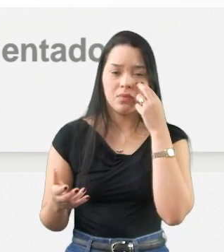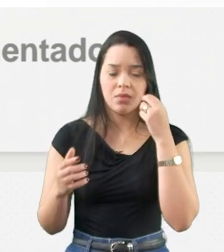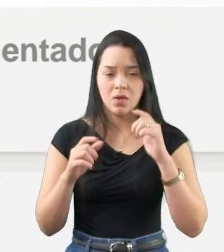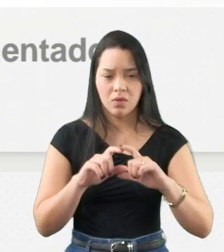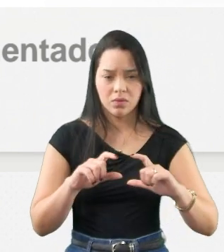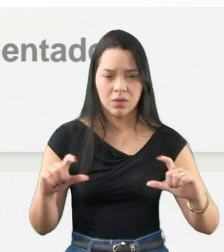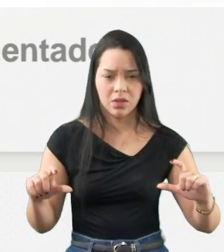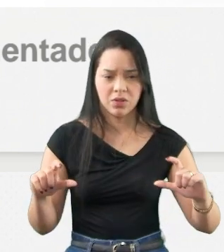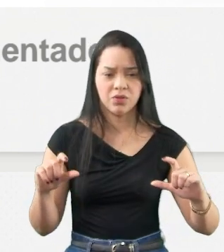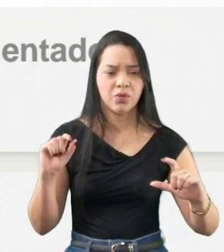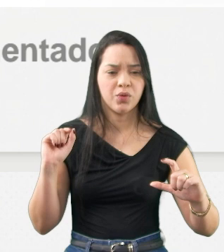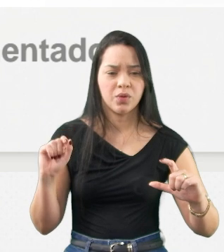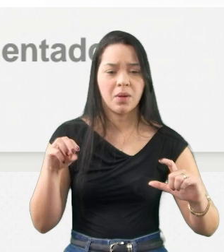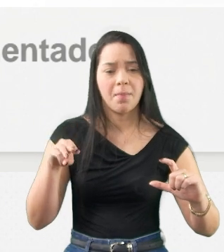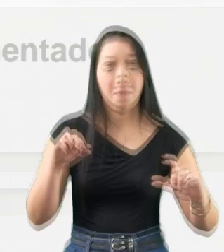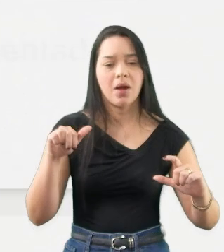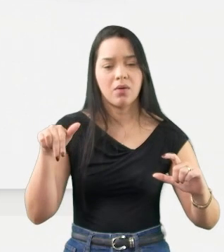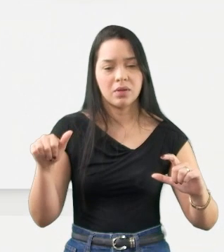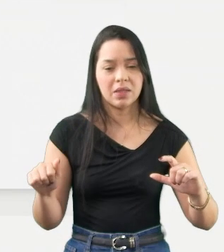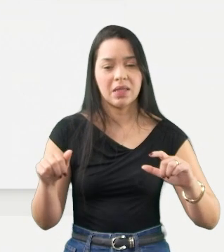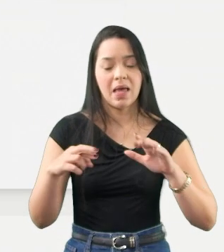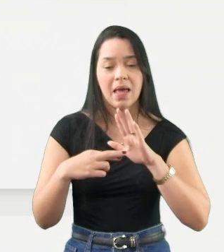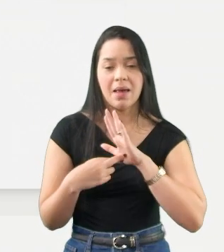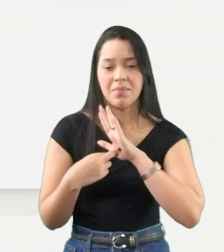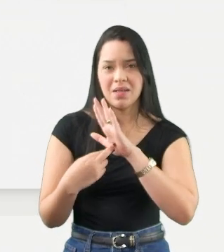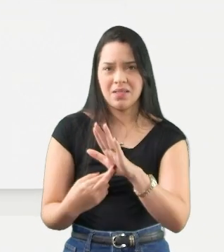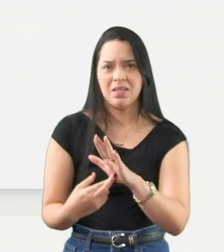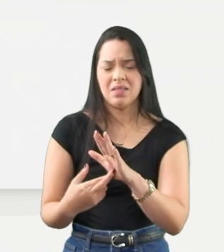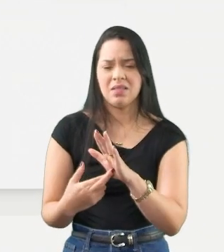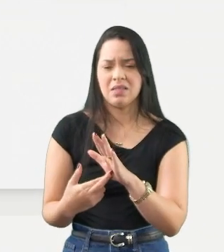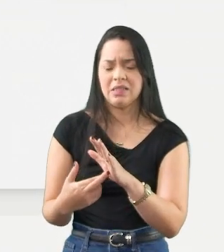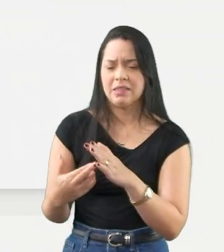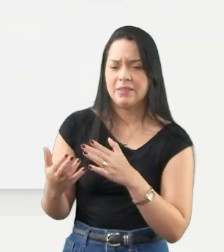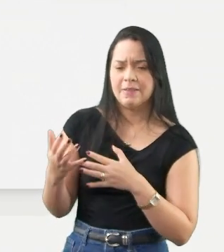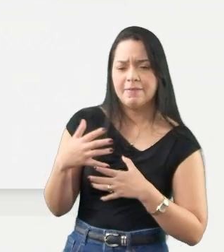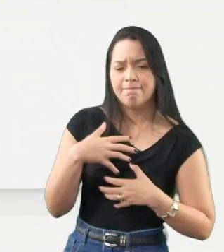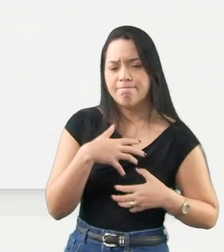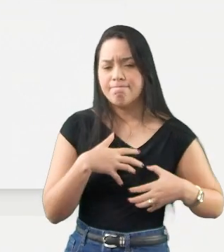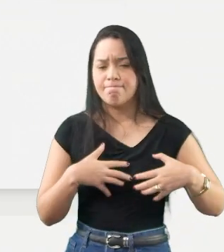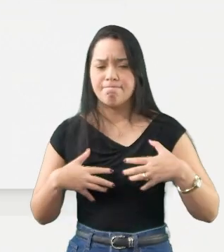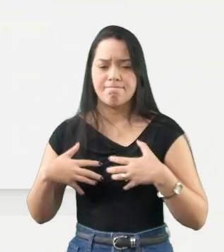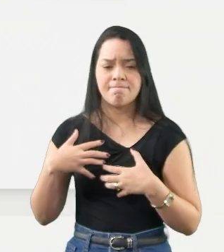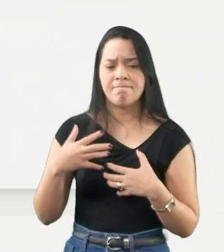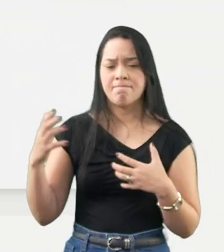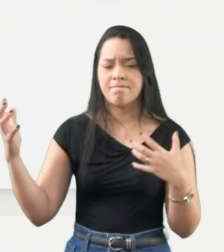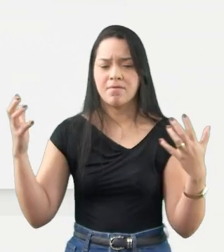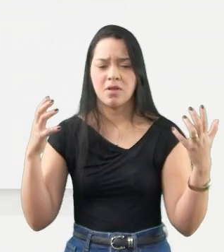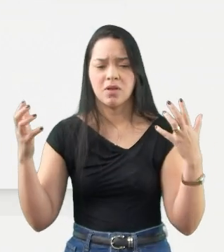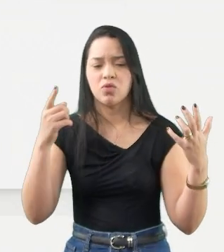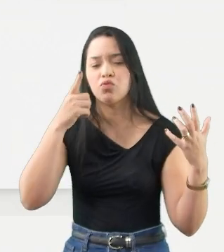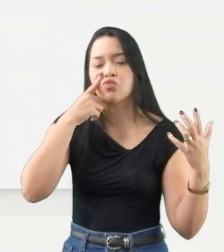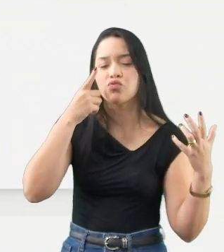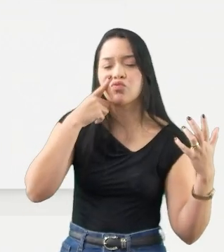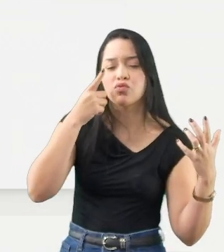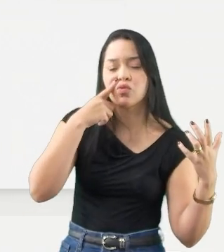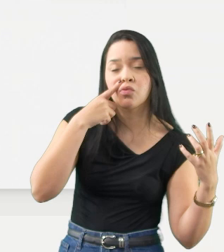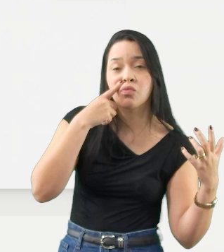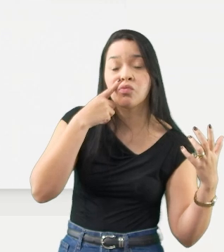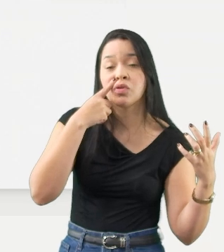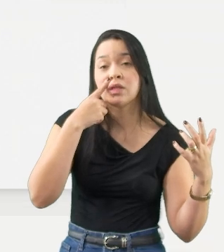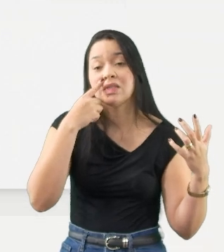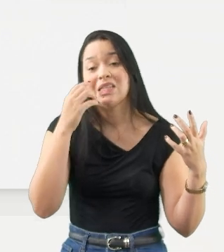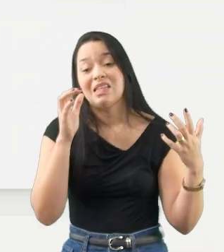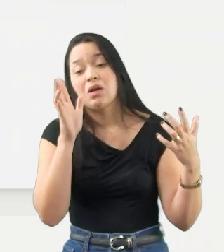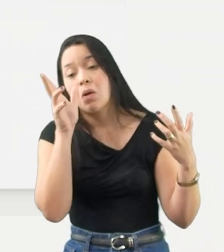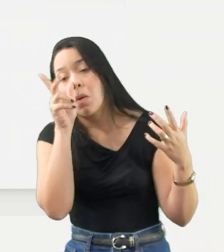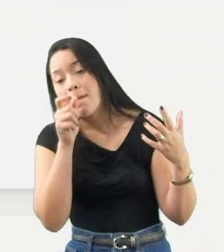vocês observarem que Macunaíma, ele representa este percurso atormentado, feito de muitas